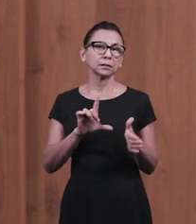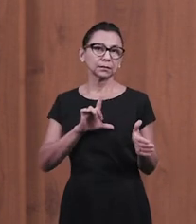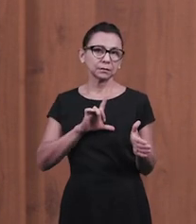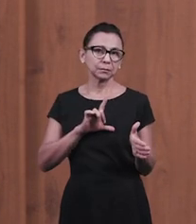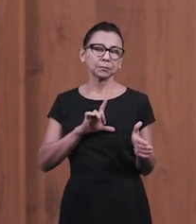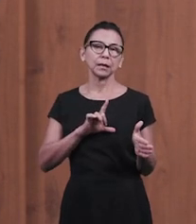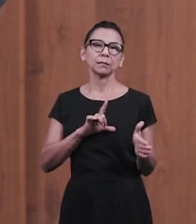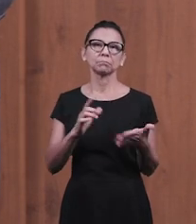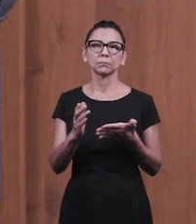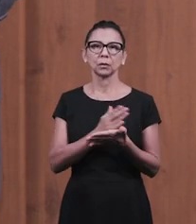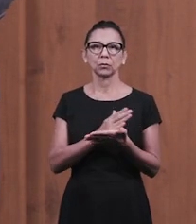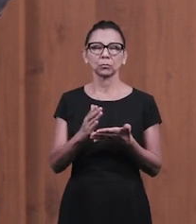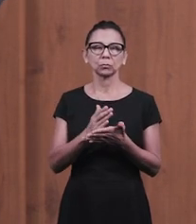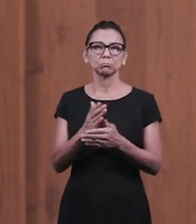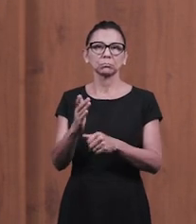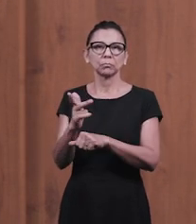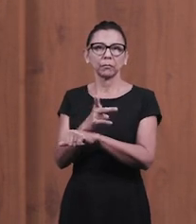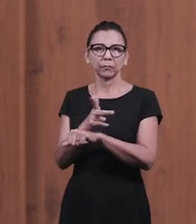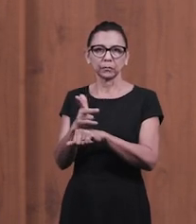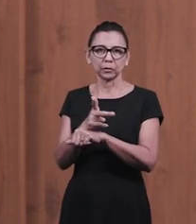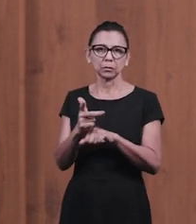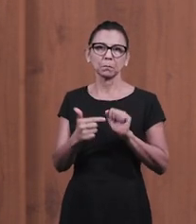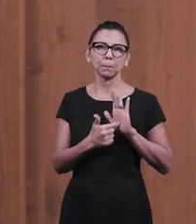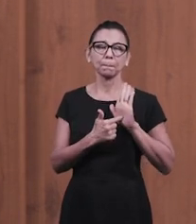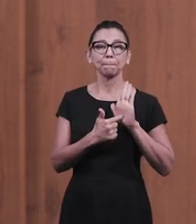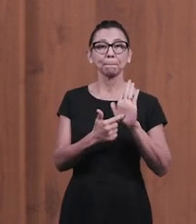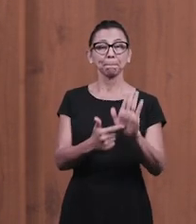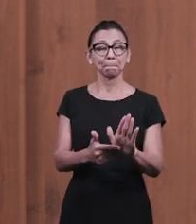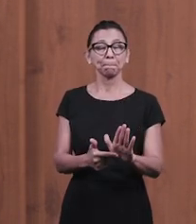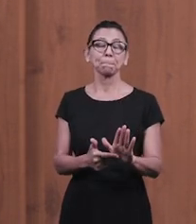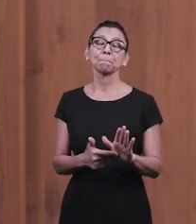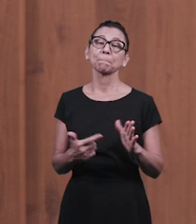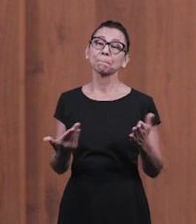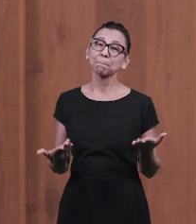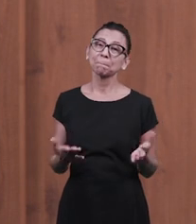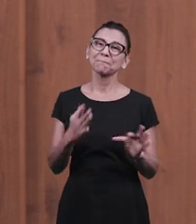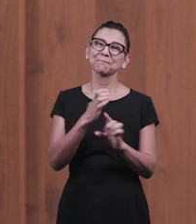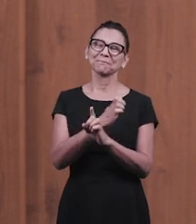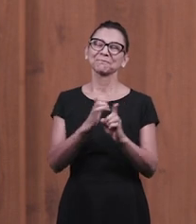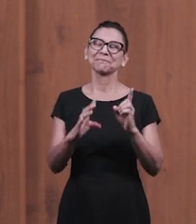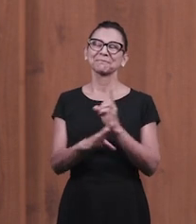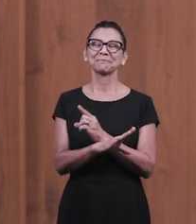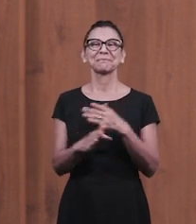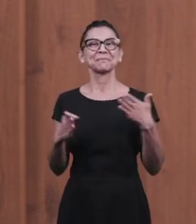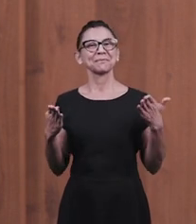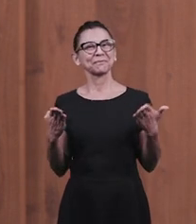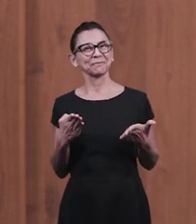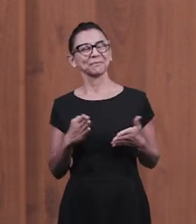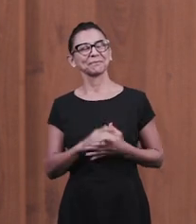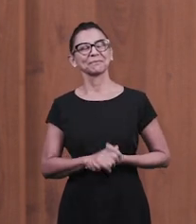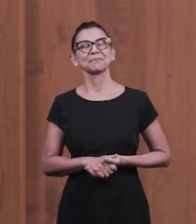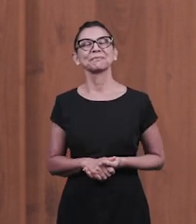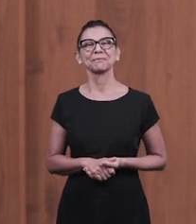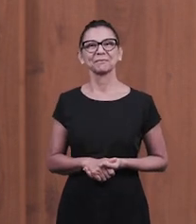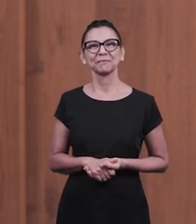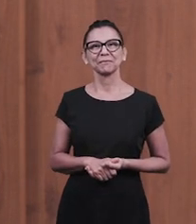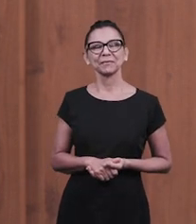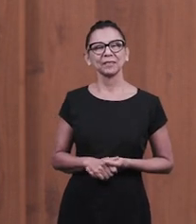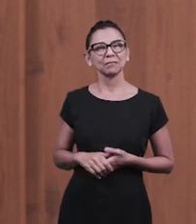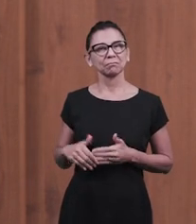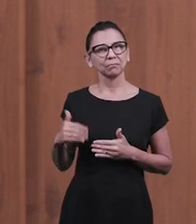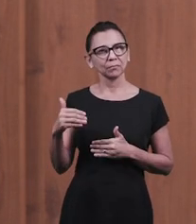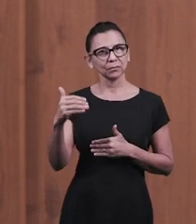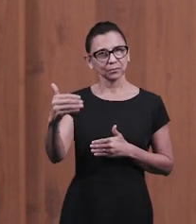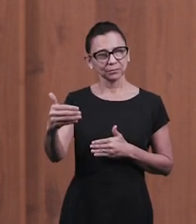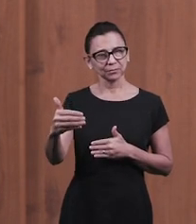algumas apresentações de vídeos que foram enviados para a nossa Escola Bíblica Dominical de hoje. E hoje nós iremos